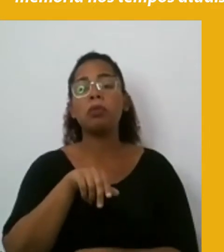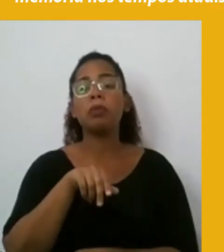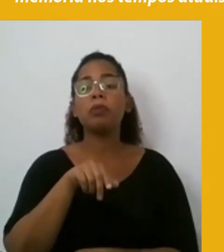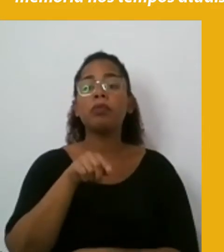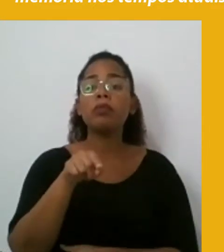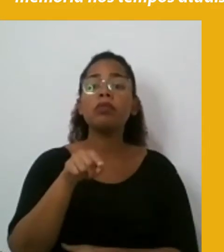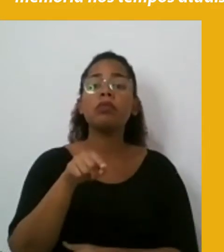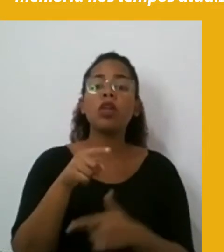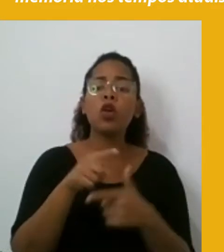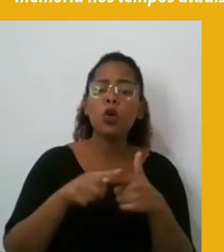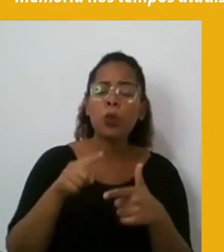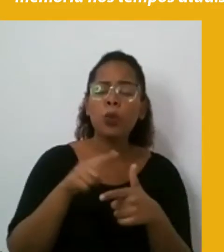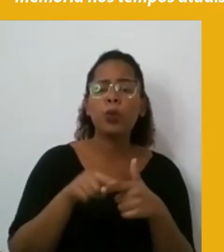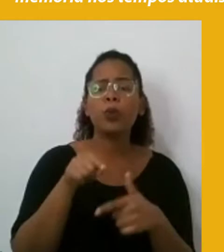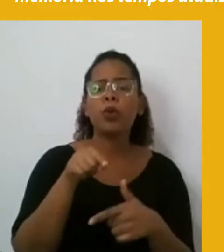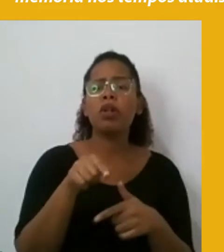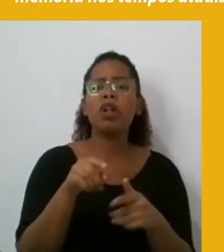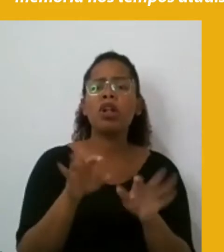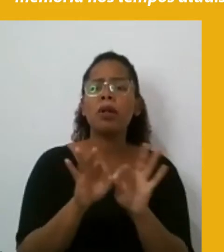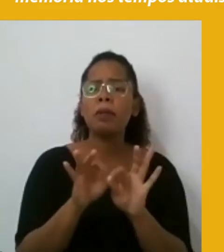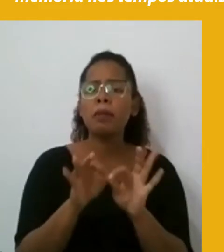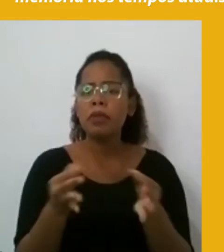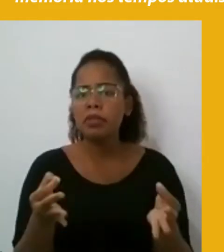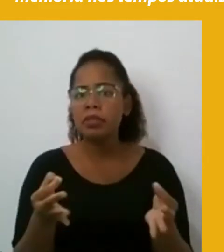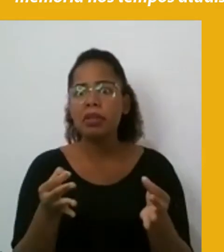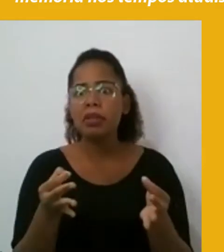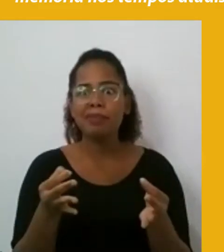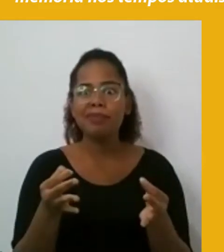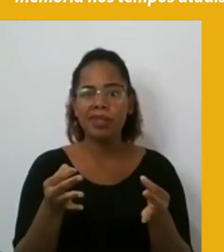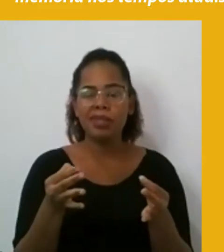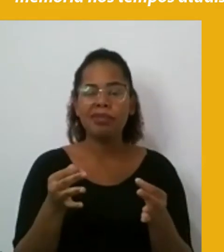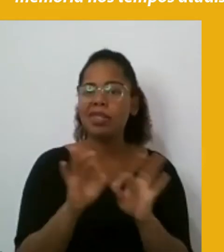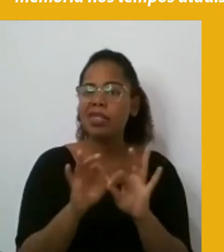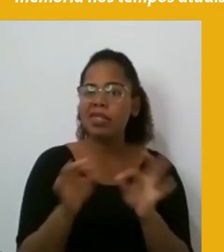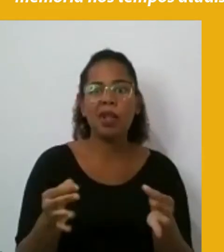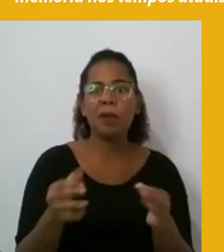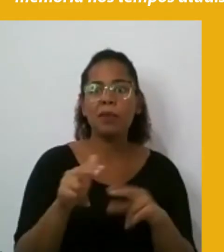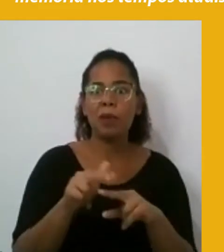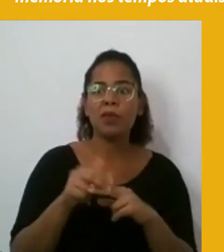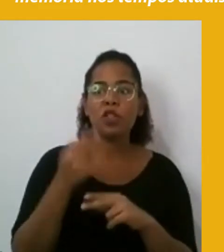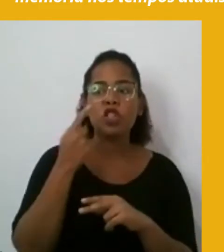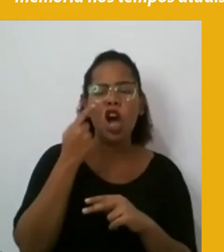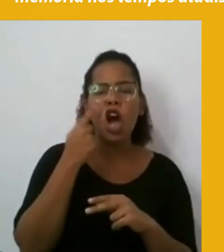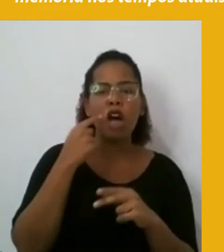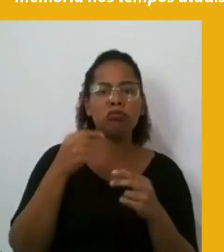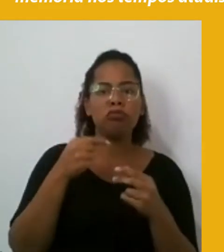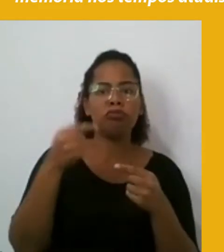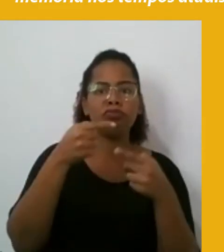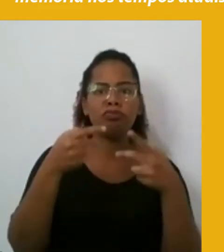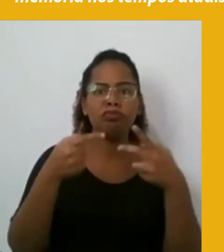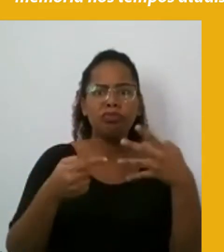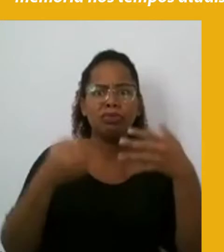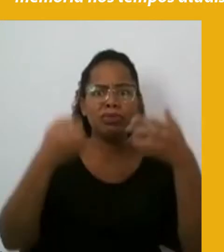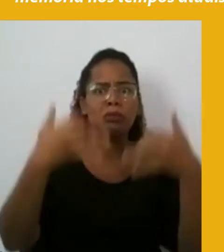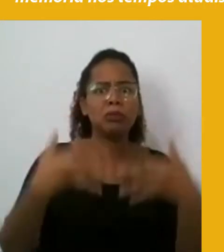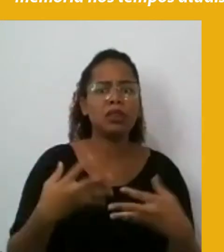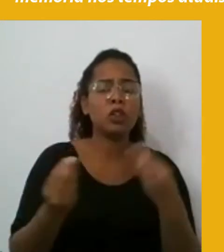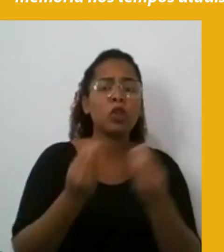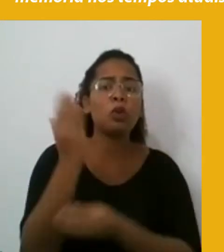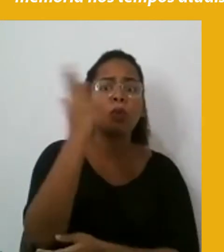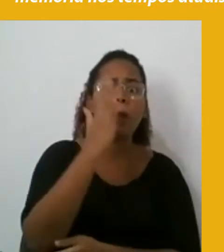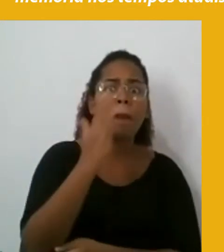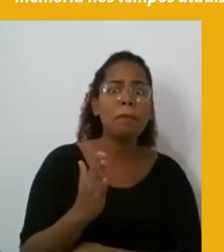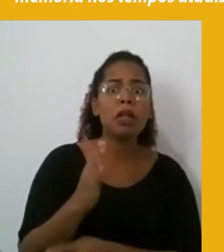apenas um pequeno problema de quem deveria estar pensando muito mais, né? Quando nós voltarmos à normalidade dos museus, chegaremos aonde? Essa